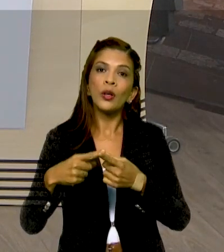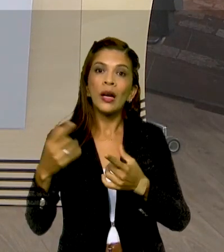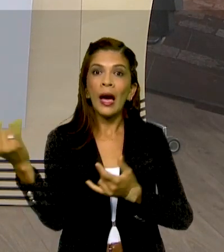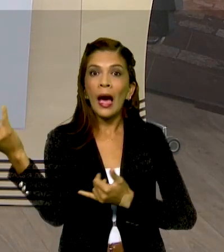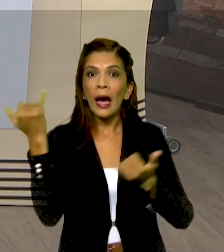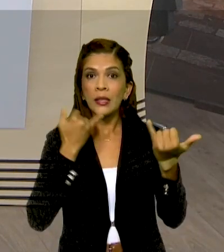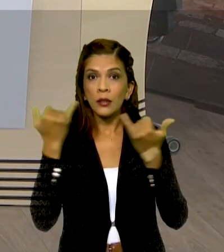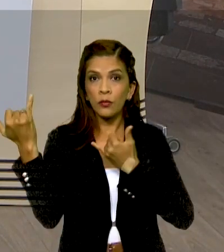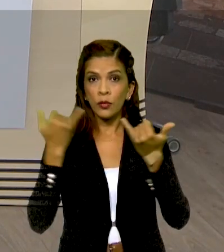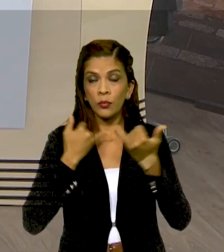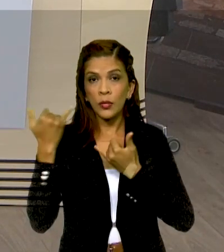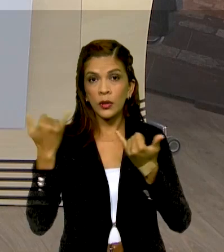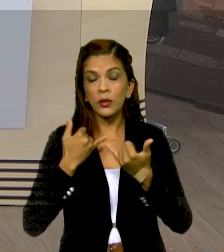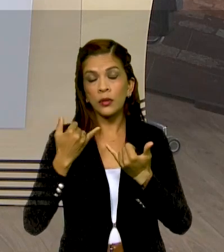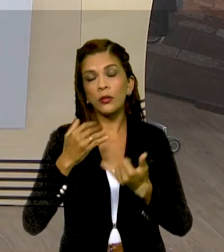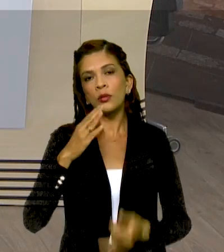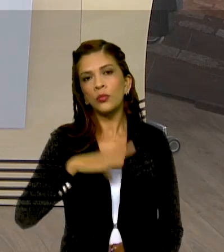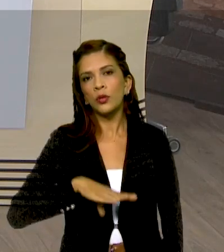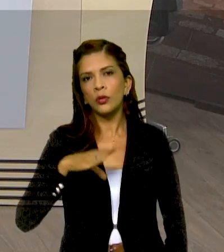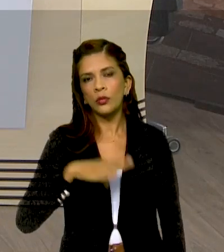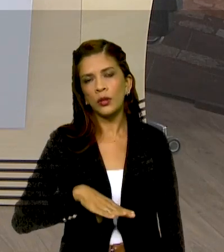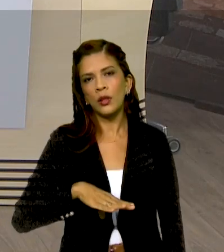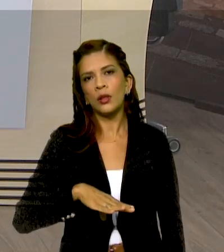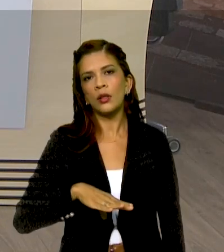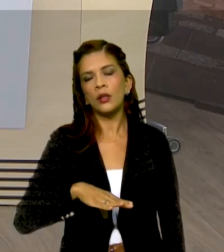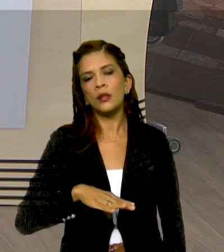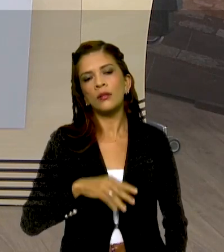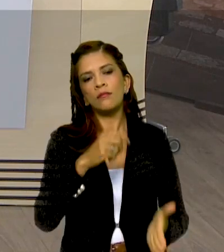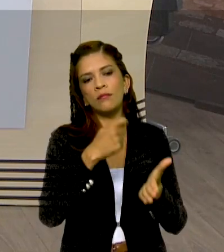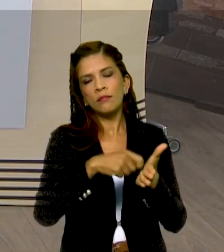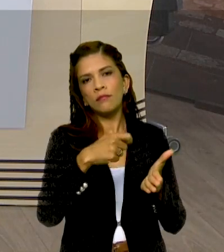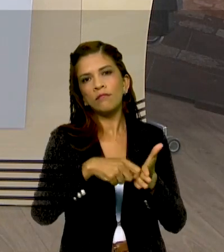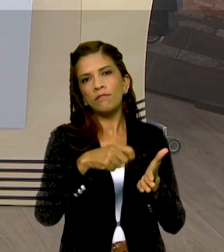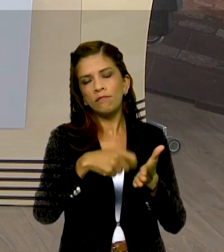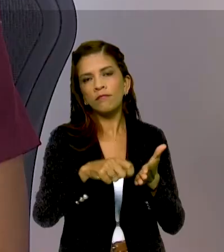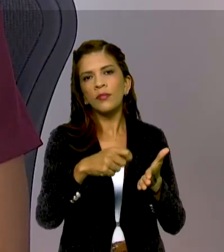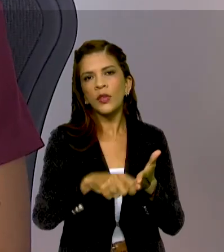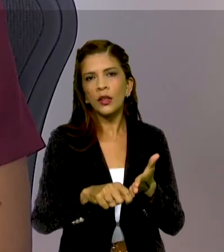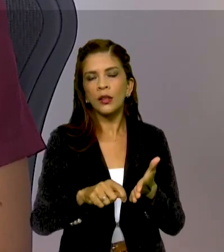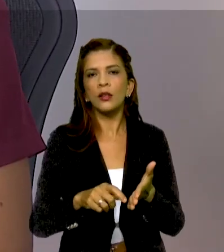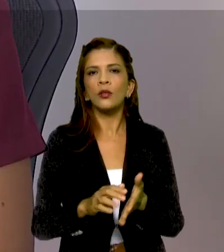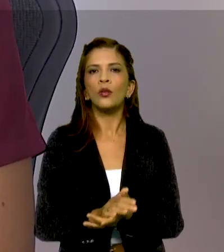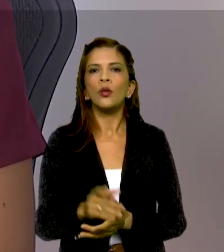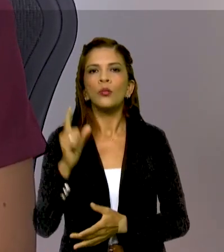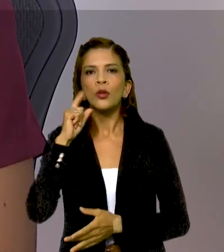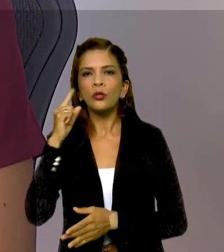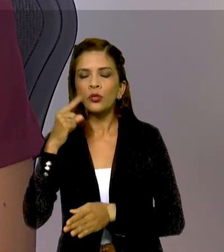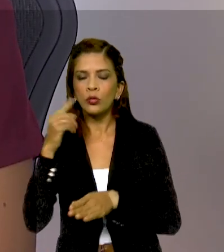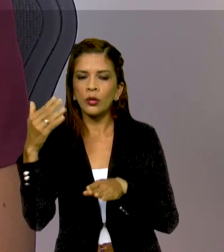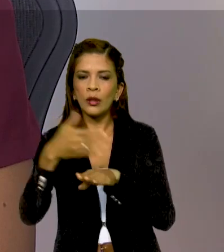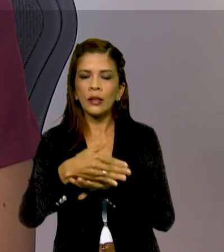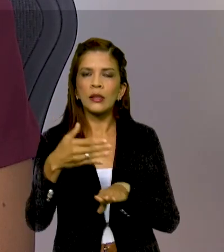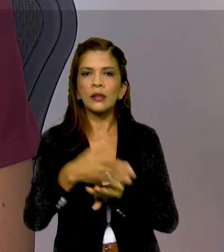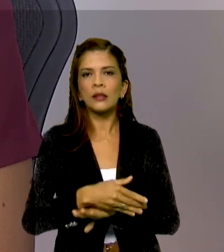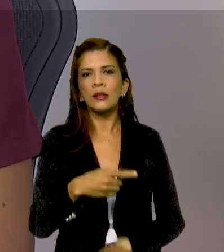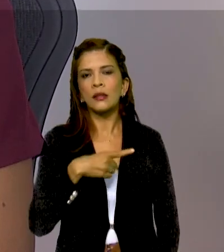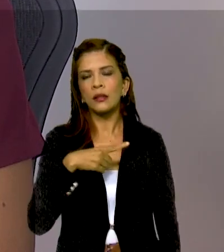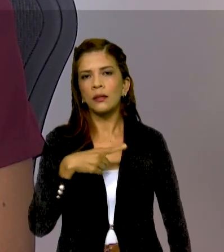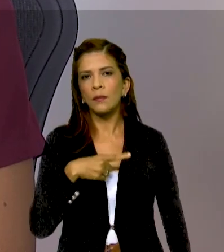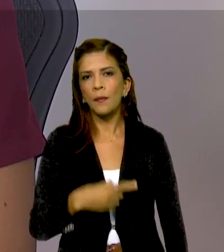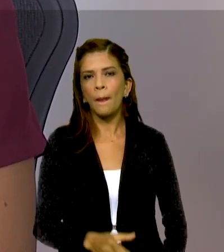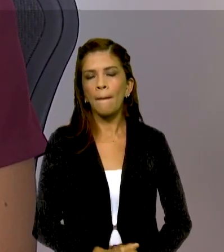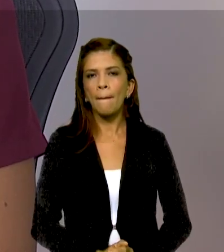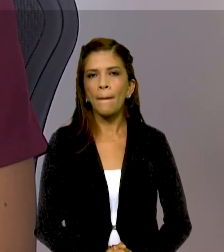na língua portuguesa circulam de forma escrita, né, para os surdos terem acesso. Então, nós temos